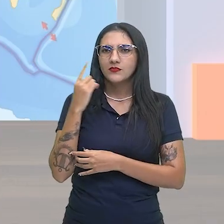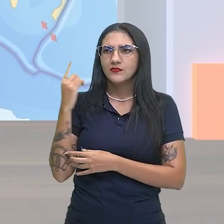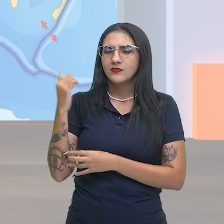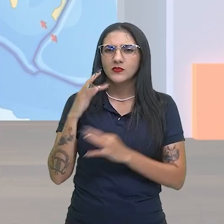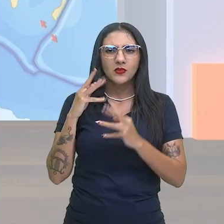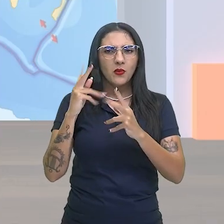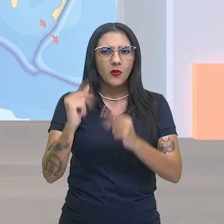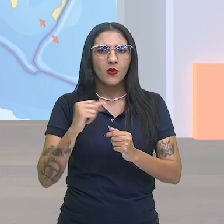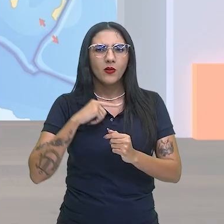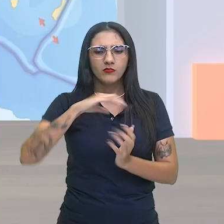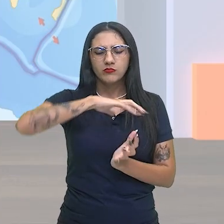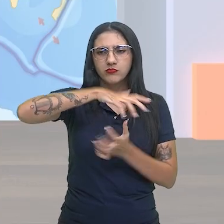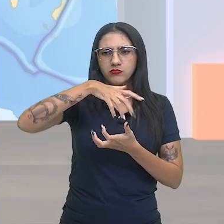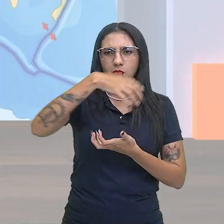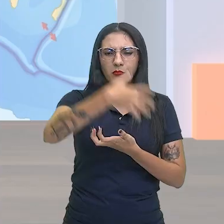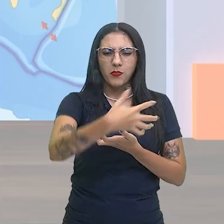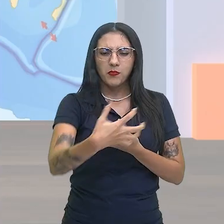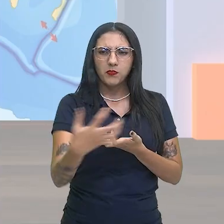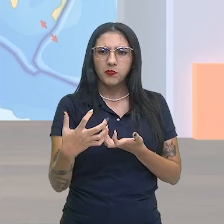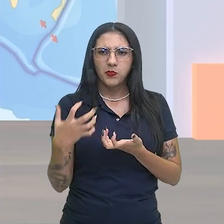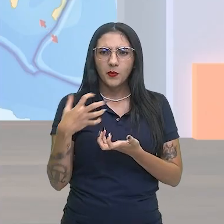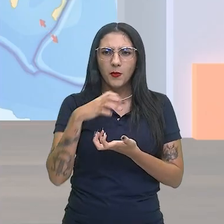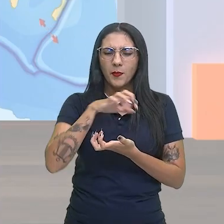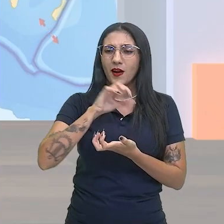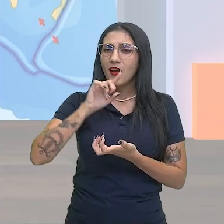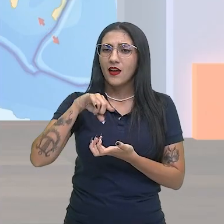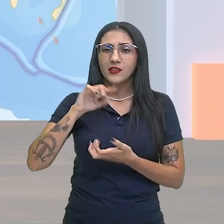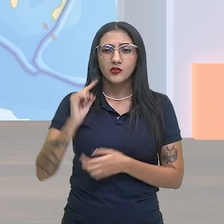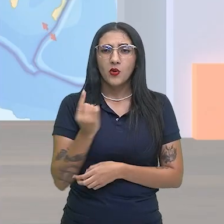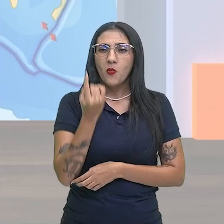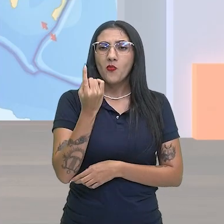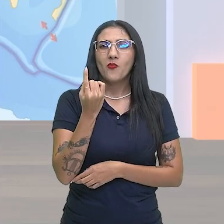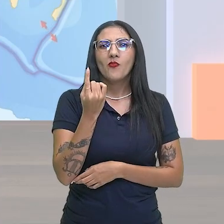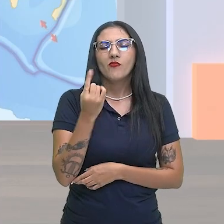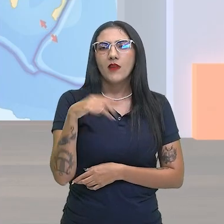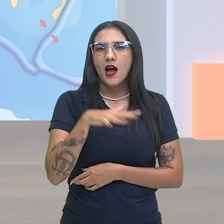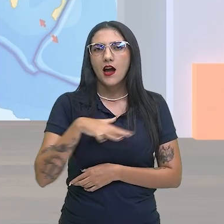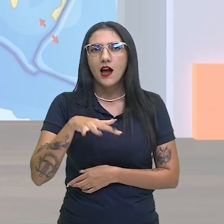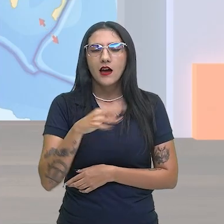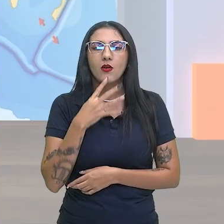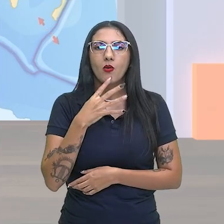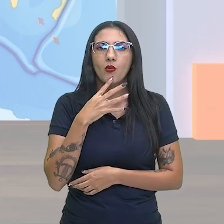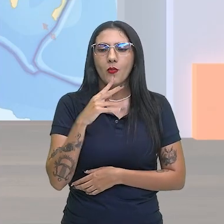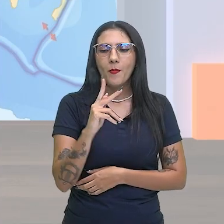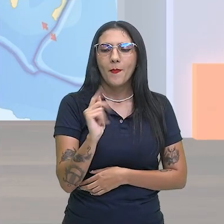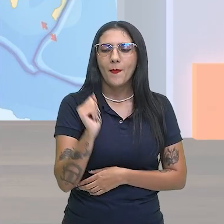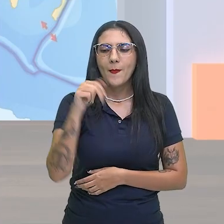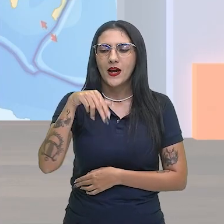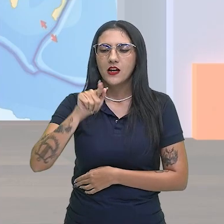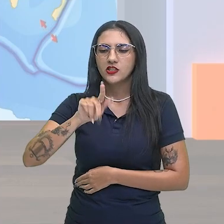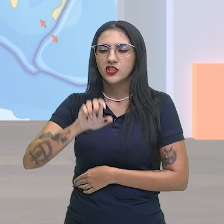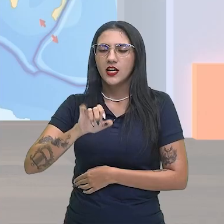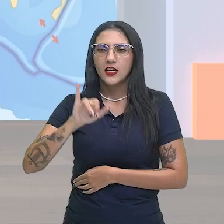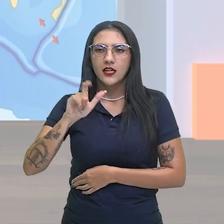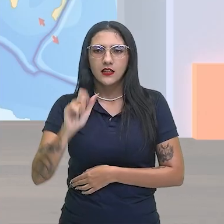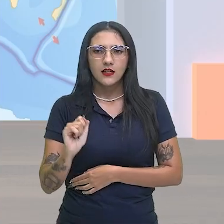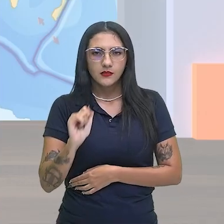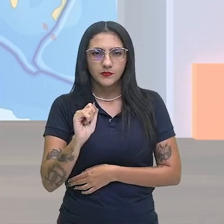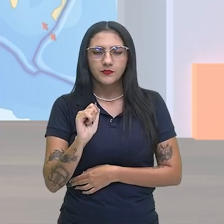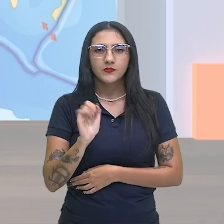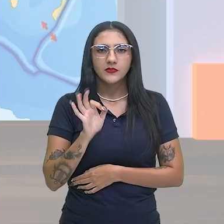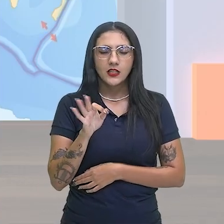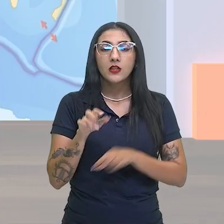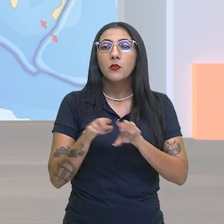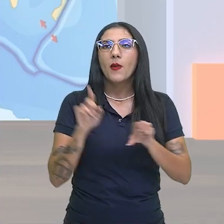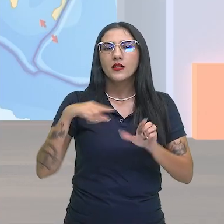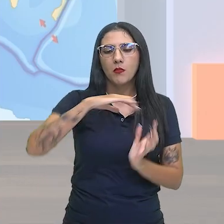continentes se conectavam numa porção só, né? A chamada Pangeia. Só que com a diferença com os